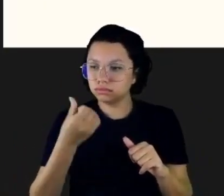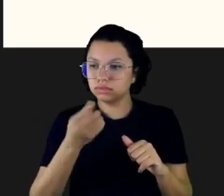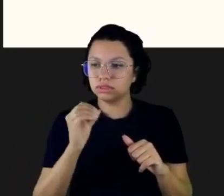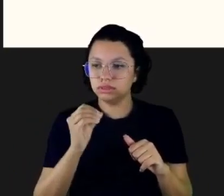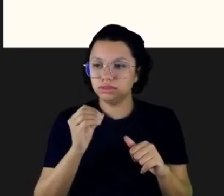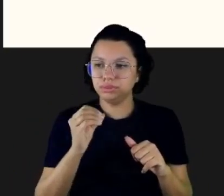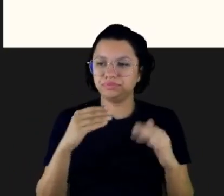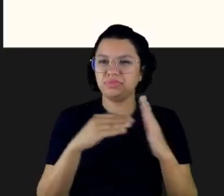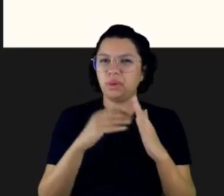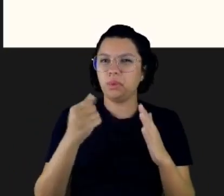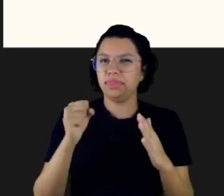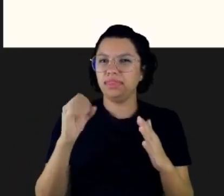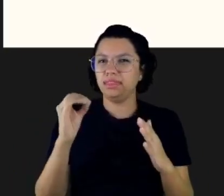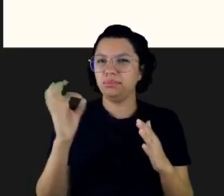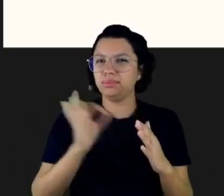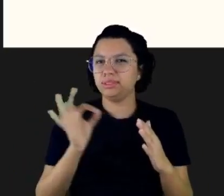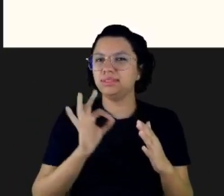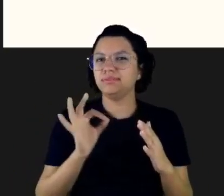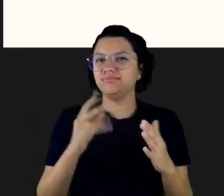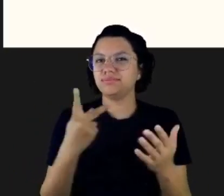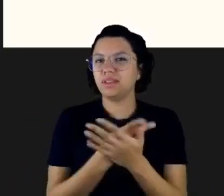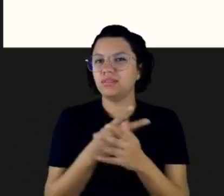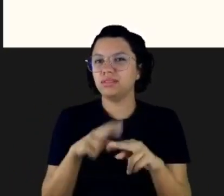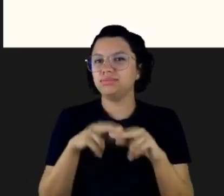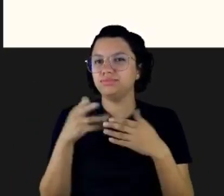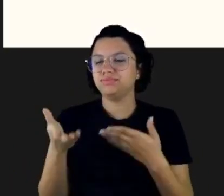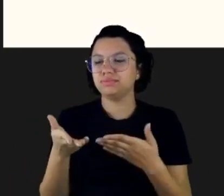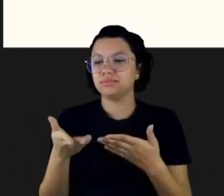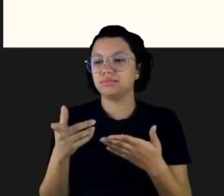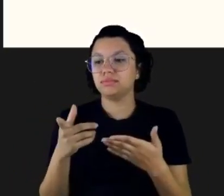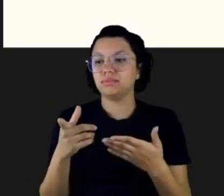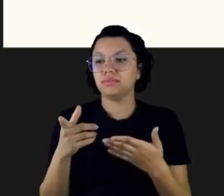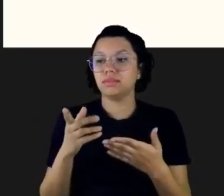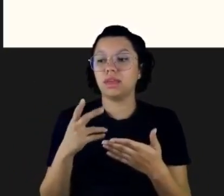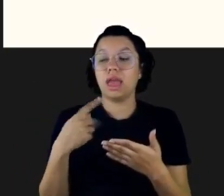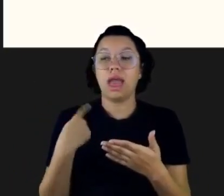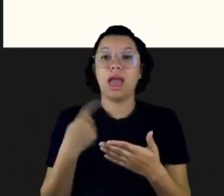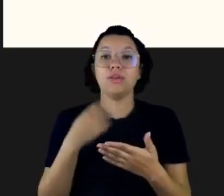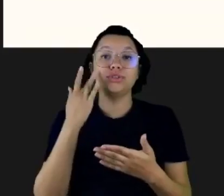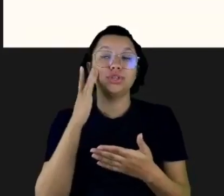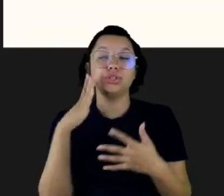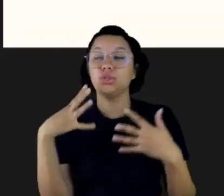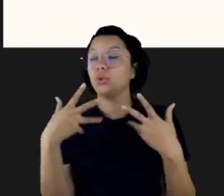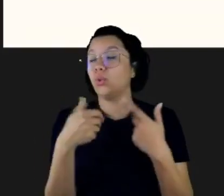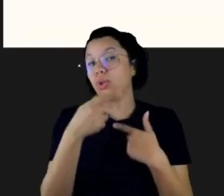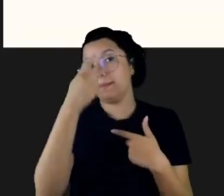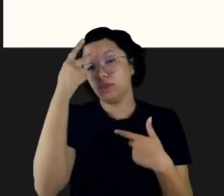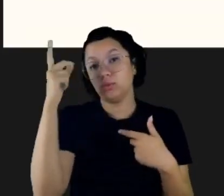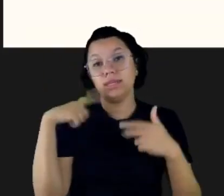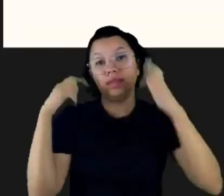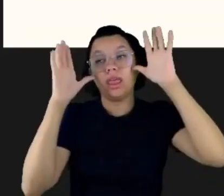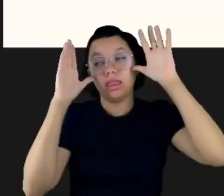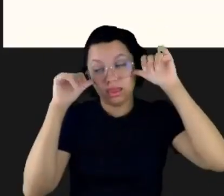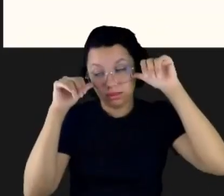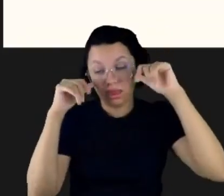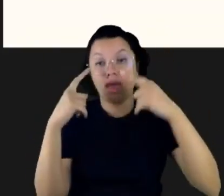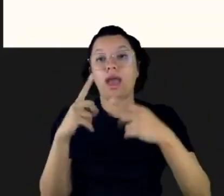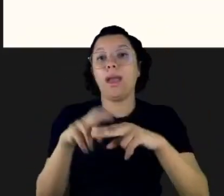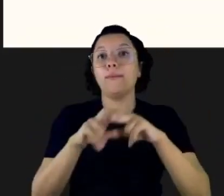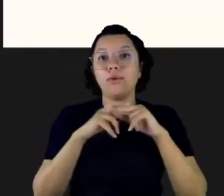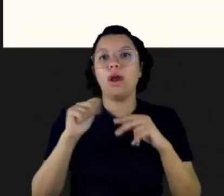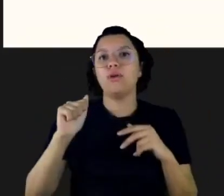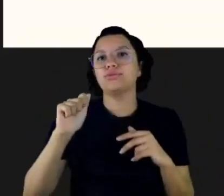só Alzheimer. A gente tem uma tendência de achar que todo paciente que tem demência é porque tem Alzheimer. Demência e Alzheimer não é a